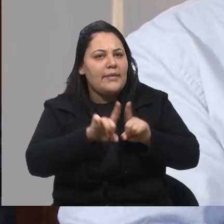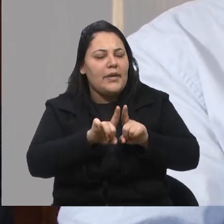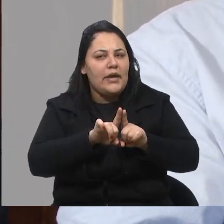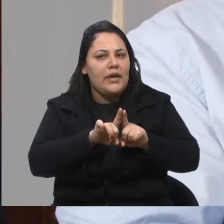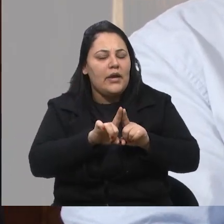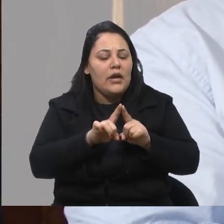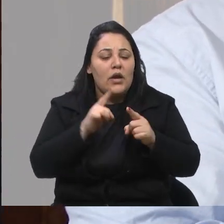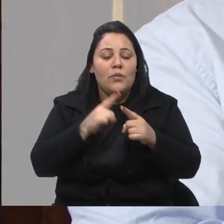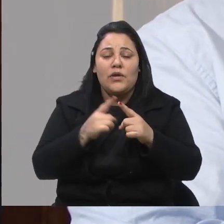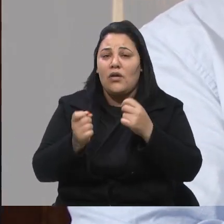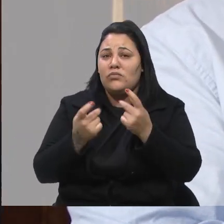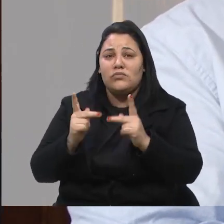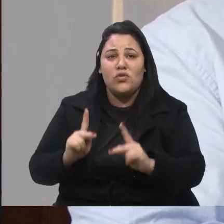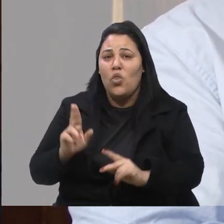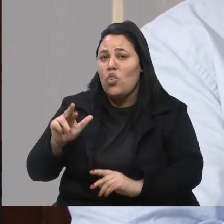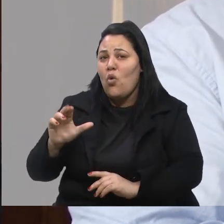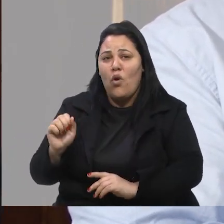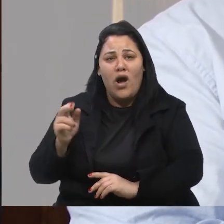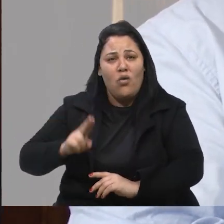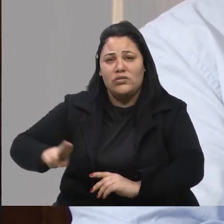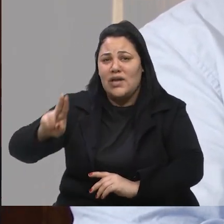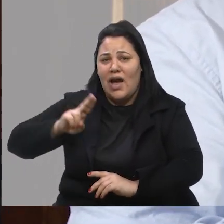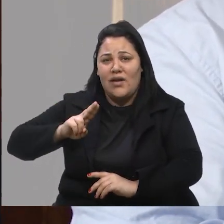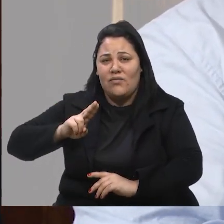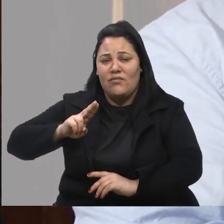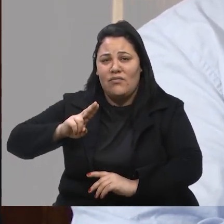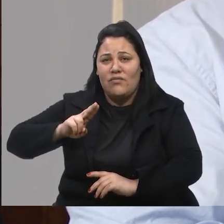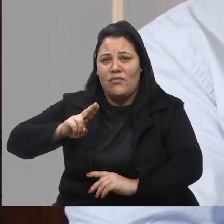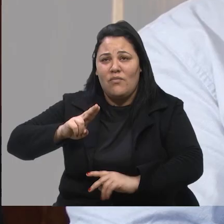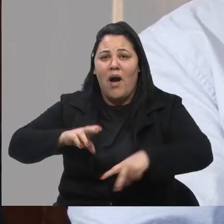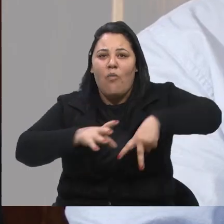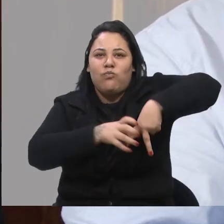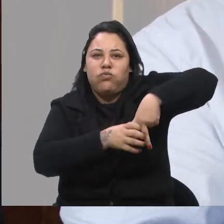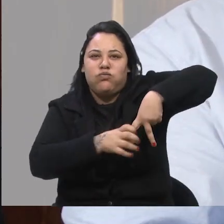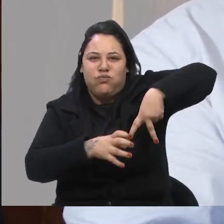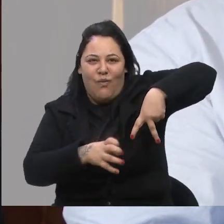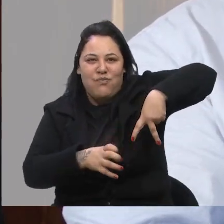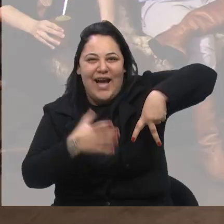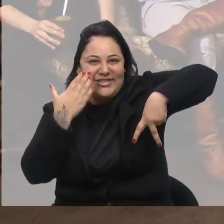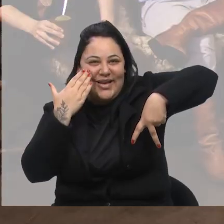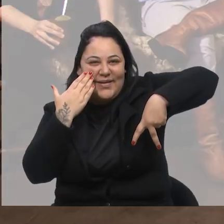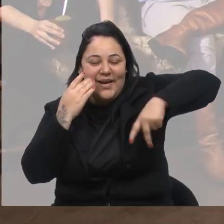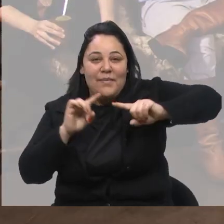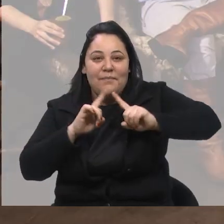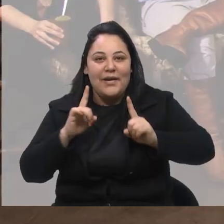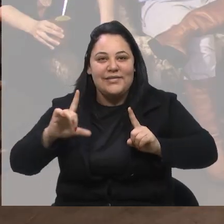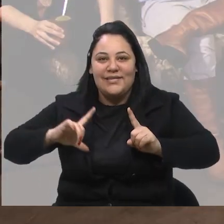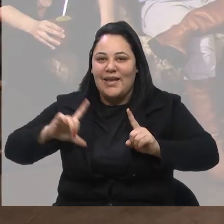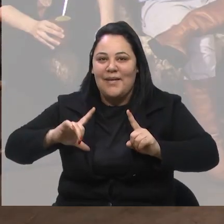muitas pessoas que nunca botaram uma bombacha, mas são muito mais gaúchos do que pessoas que botam bombacha.